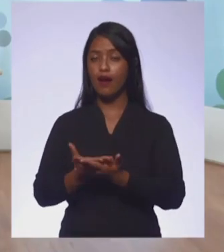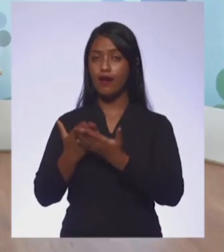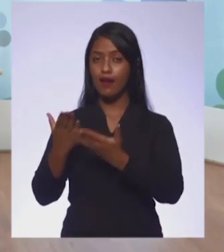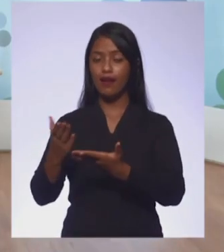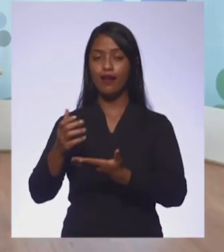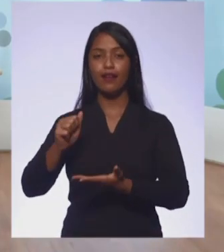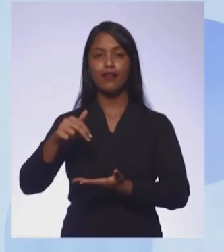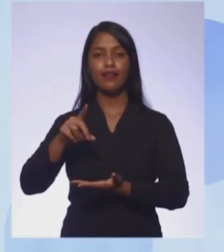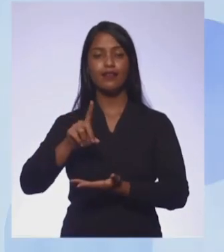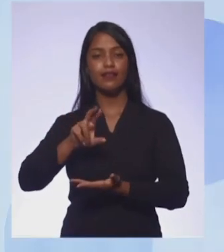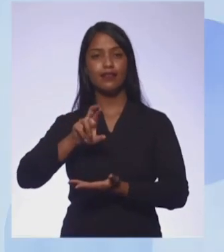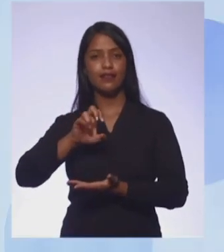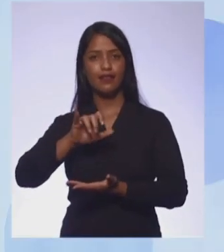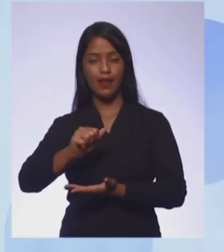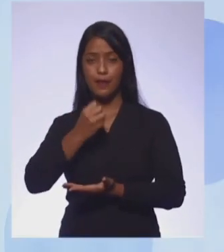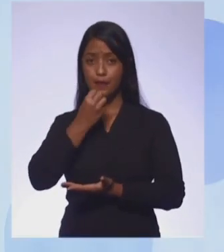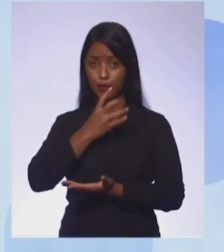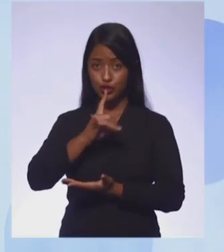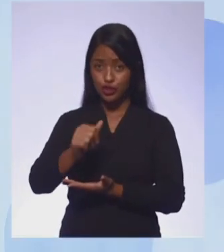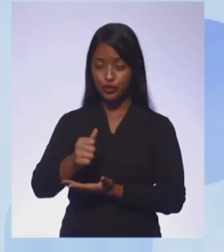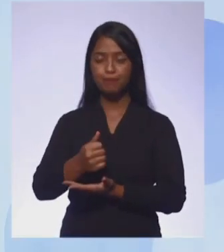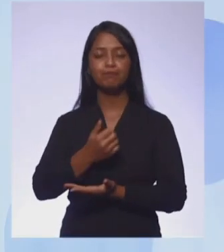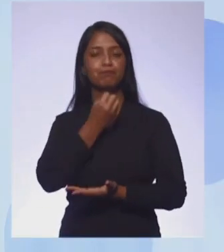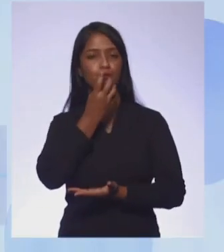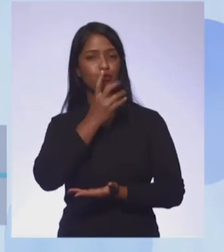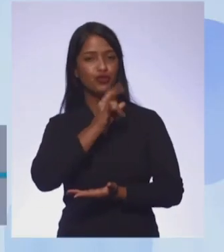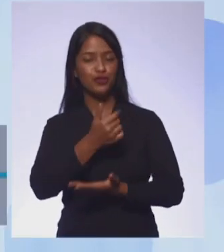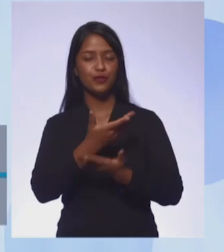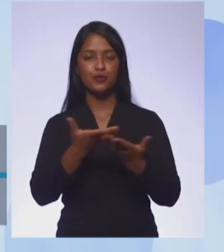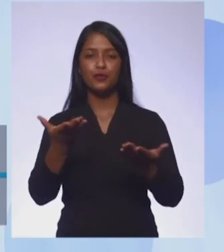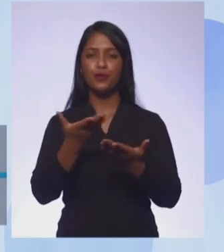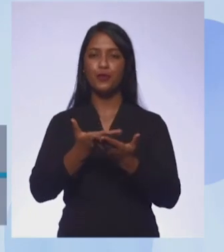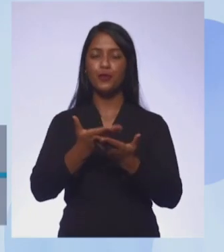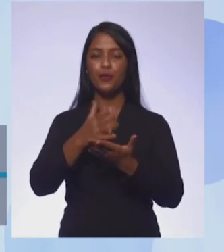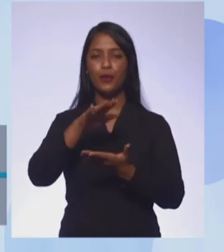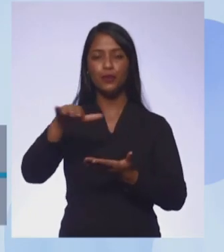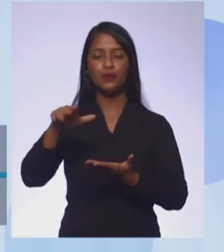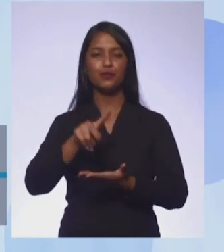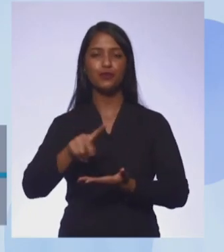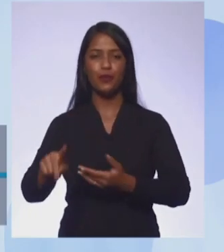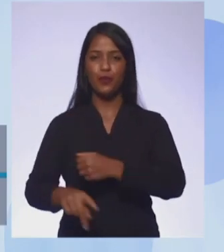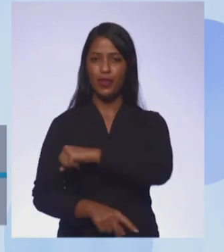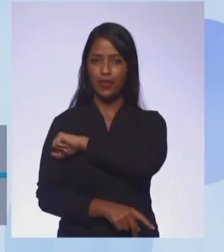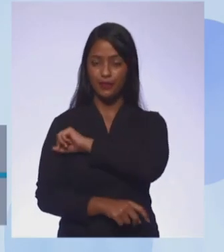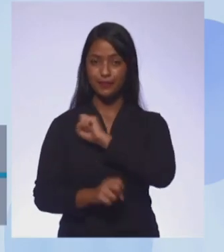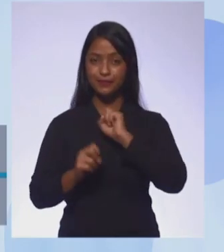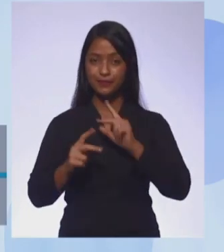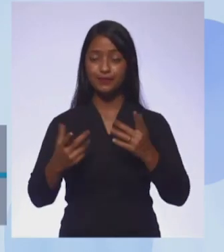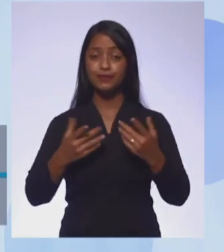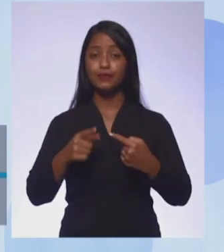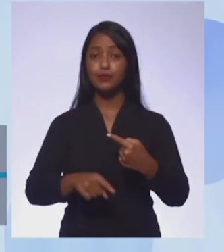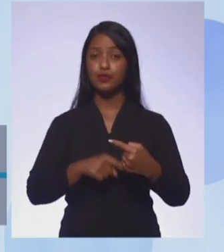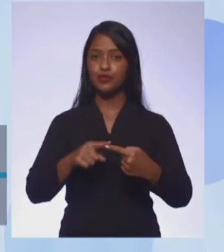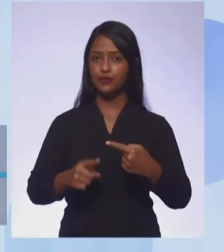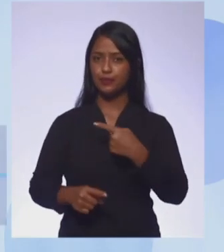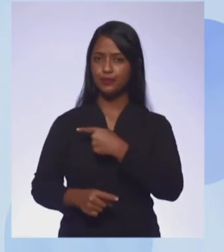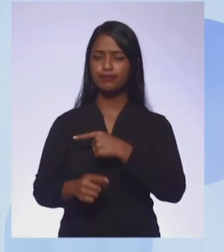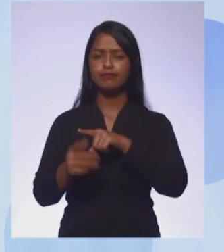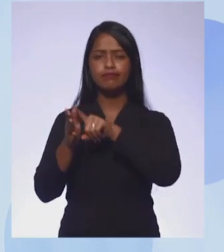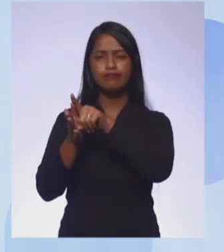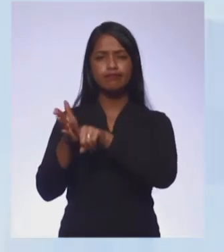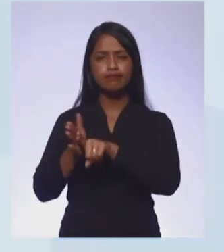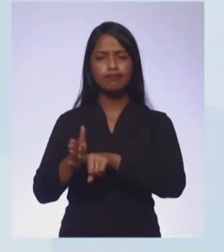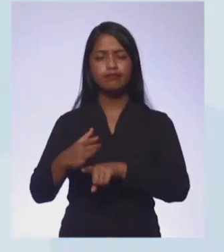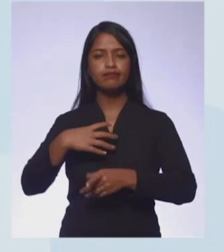Bom dia, Dani. Bom dia, oitavo ano. Bom dia, professores e alunos. Vamos aos objetivos da aula. Analisar os efeitos de